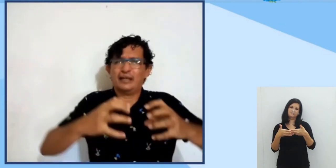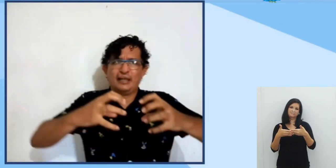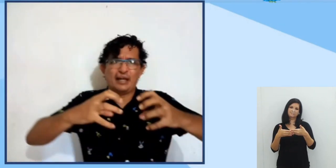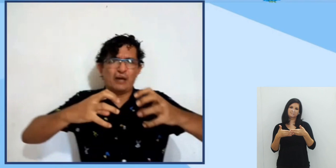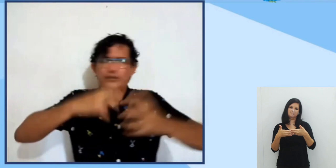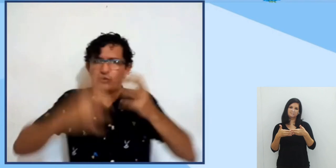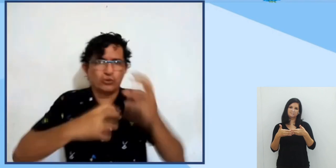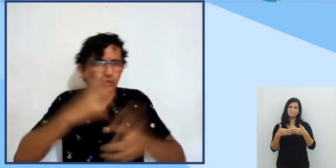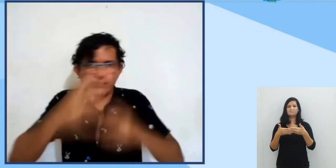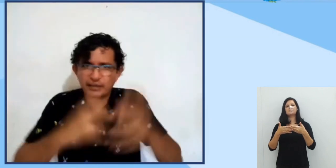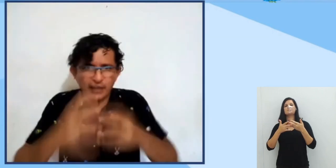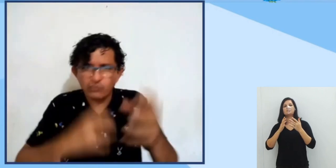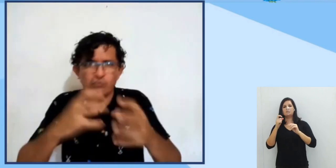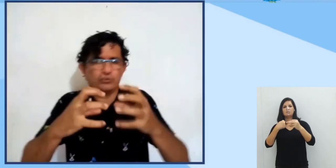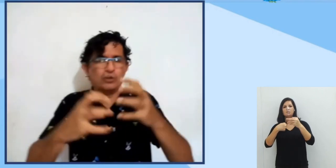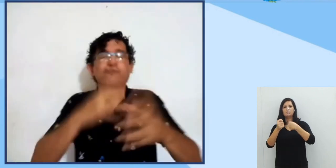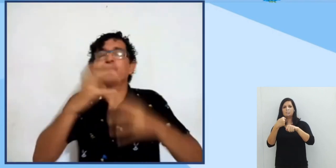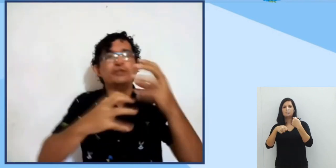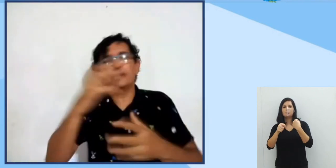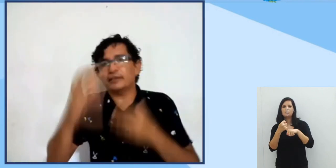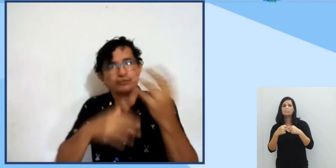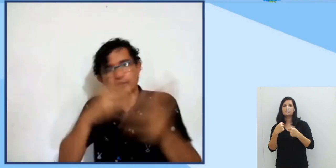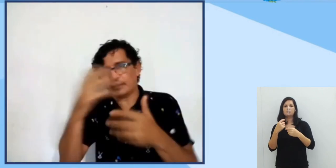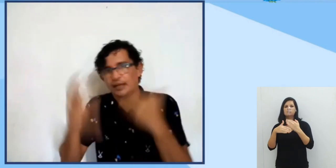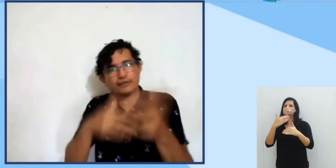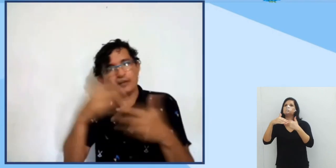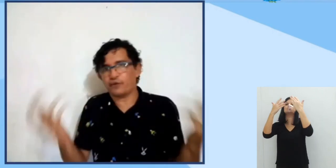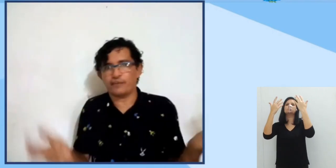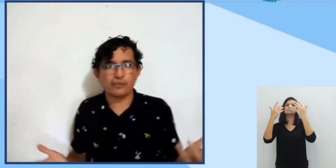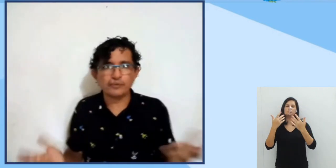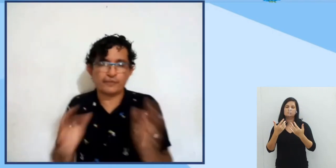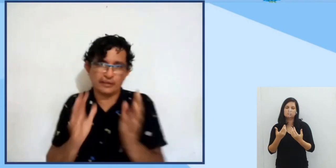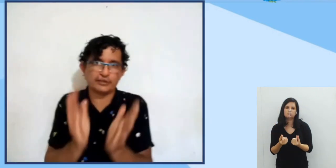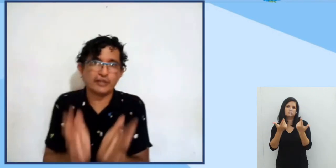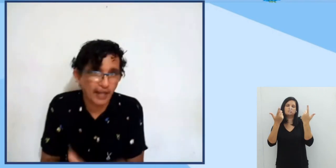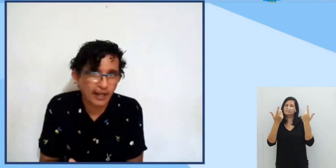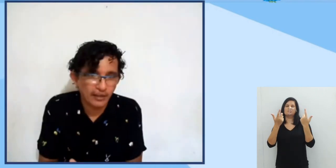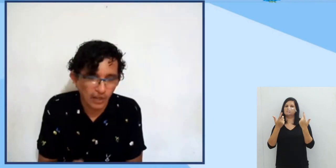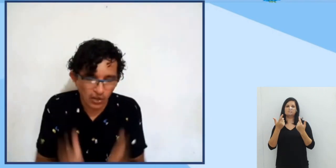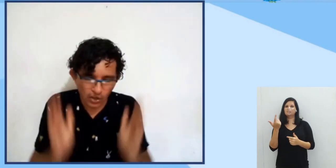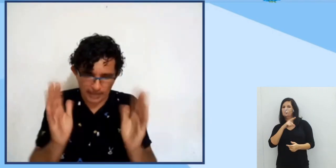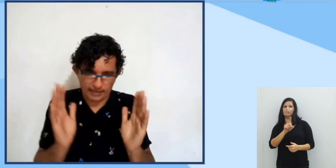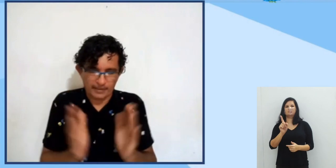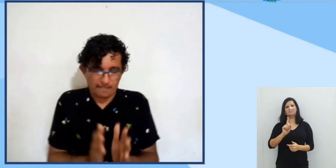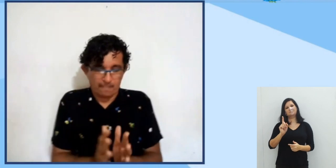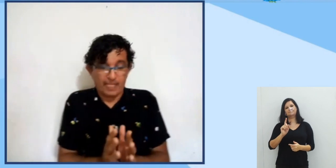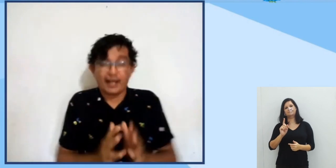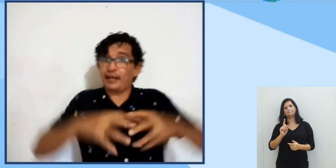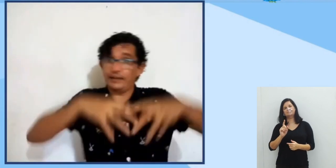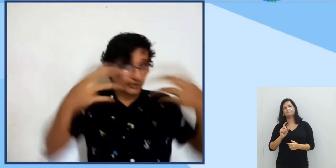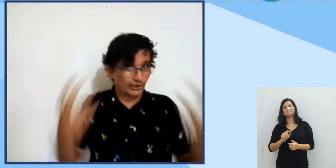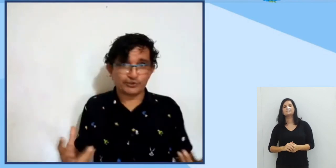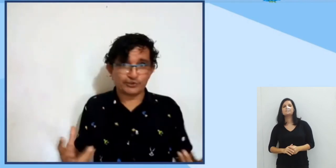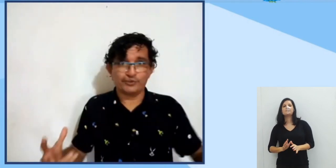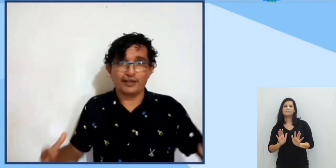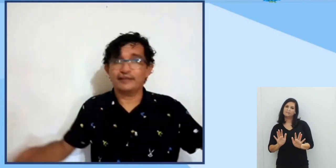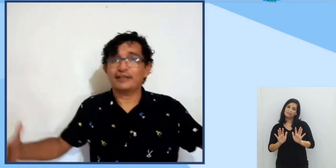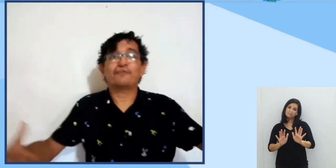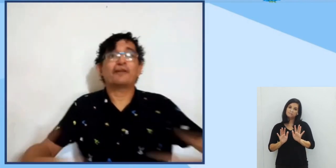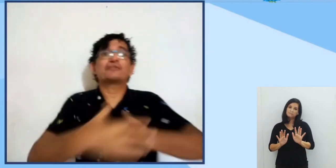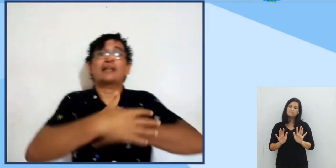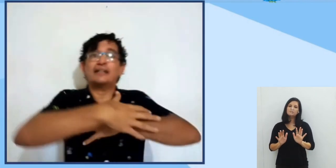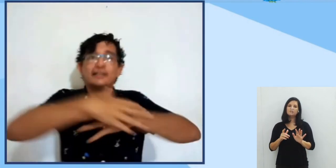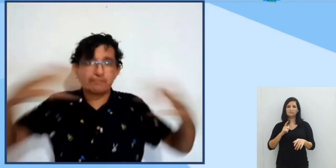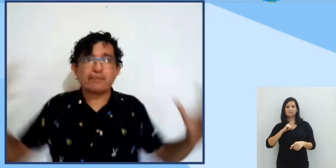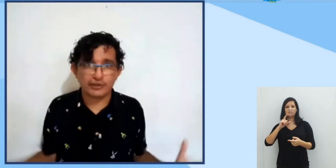né? Onde a economia não fluía e não gerava da forma como deveria gerar. Olha, além disso,